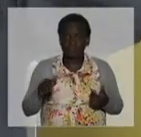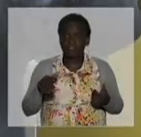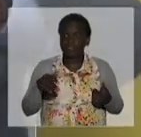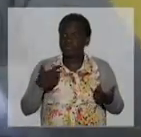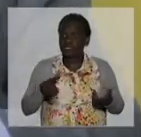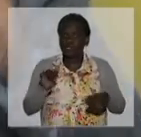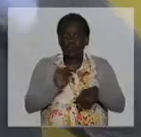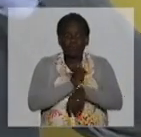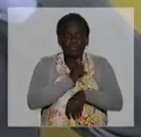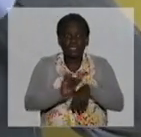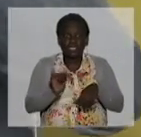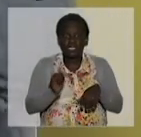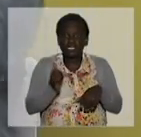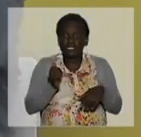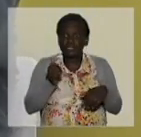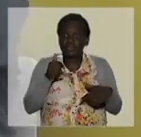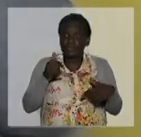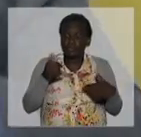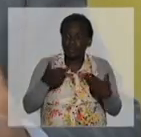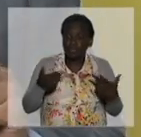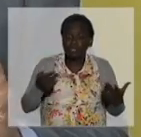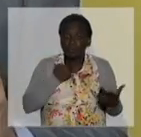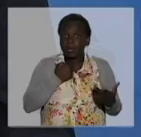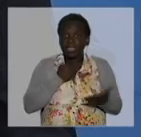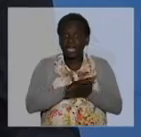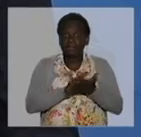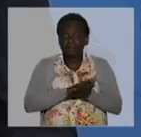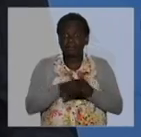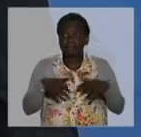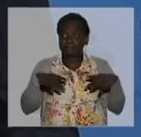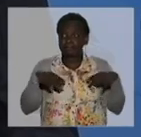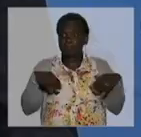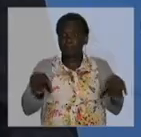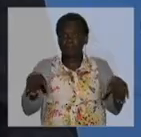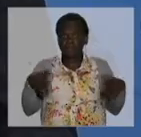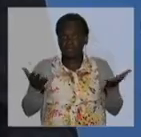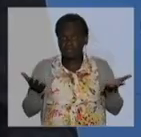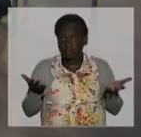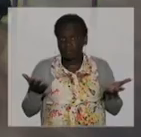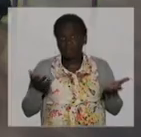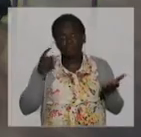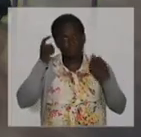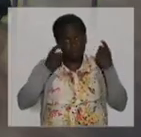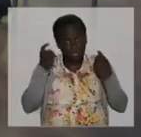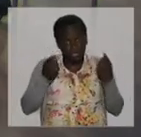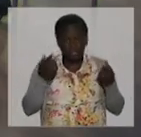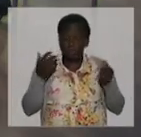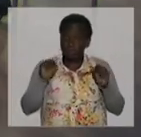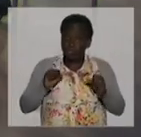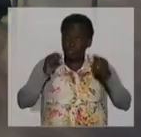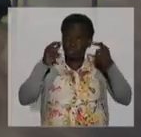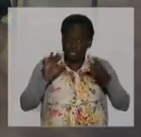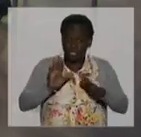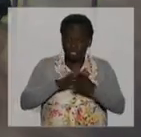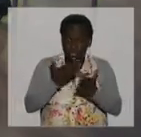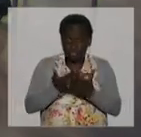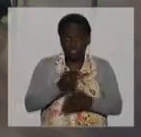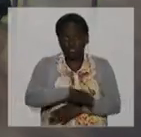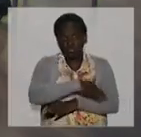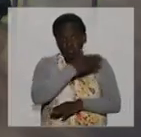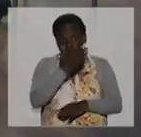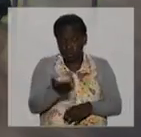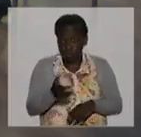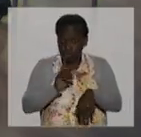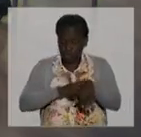nenhuma alternativa de ocupação. Sim. O que se preocupa, né, deputado? Então pode colocar a educação integral,